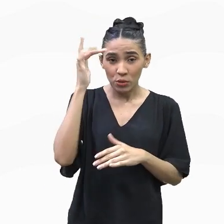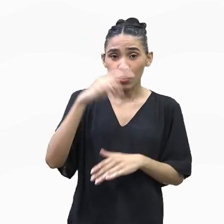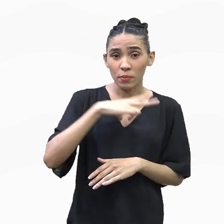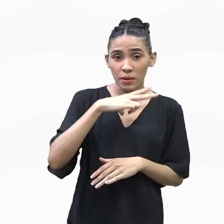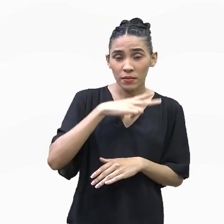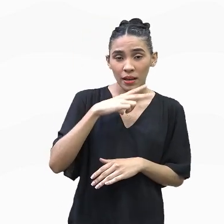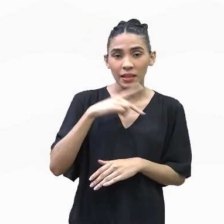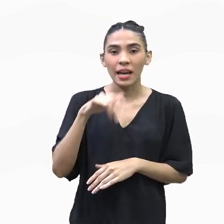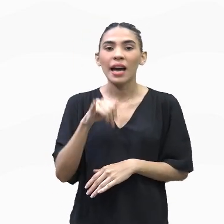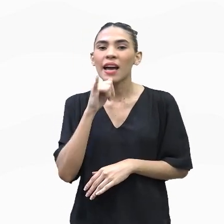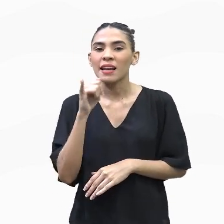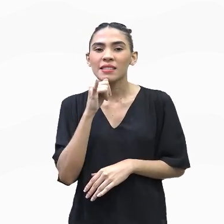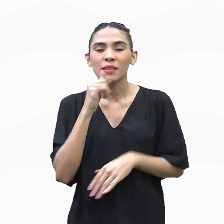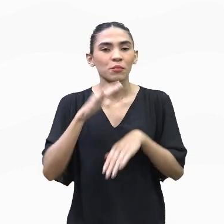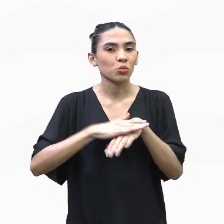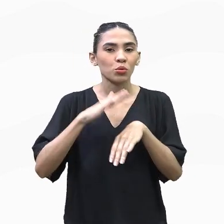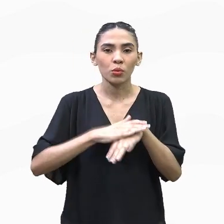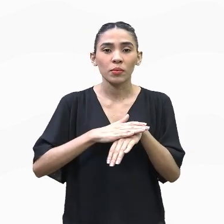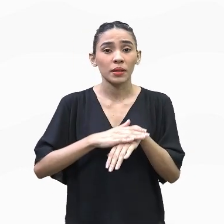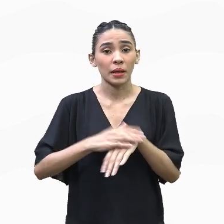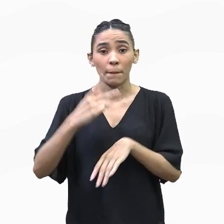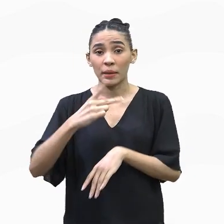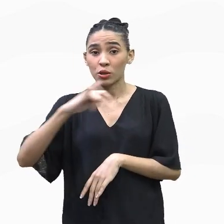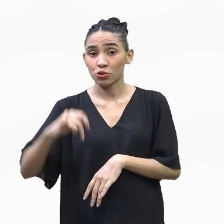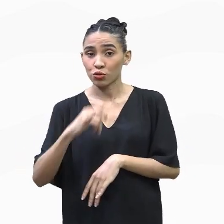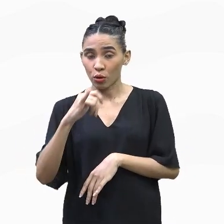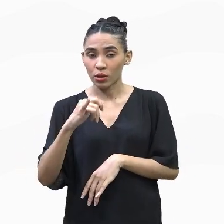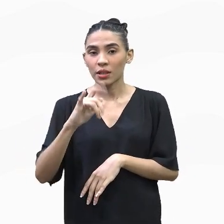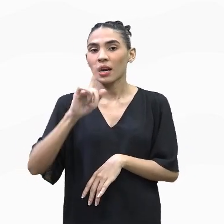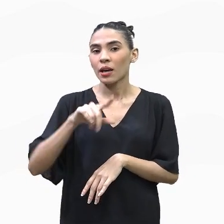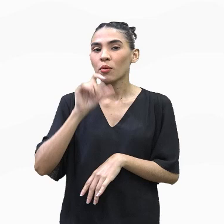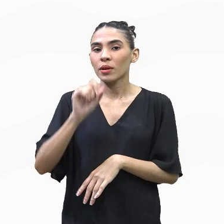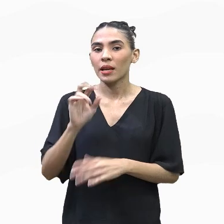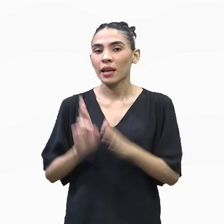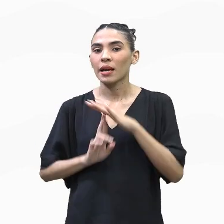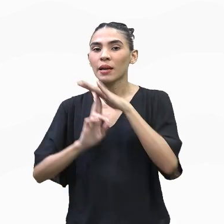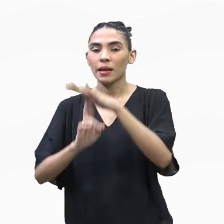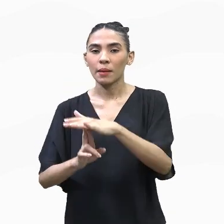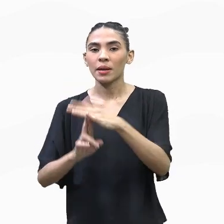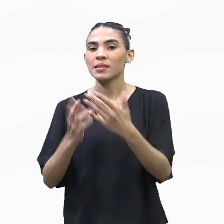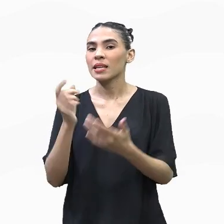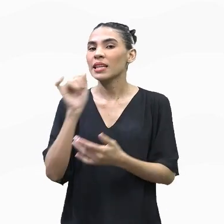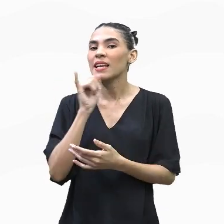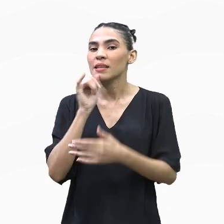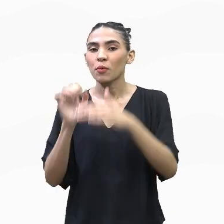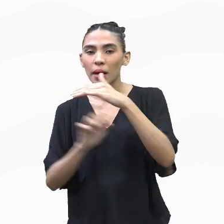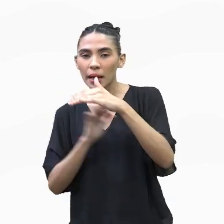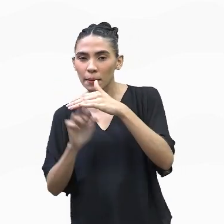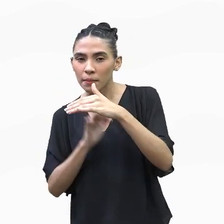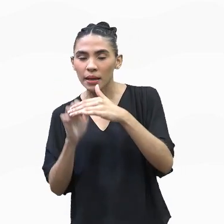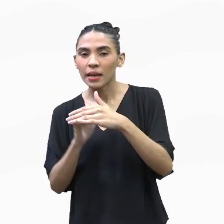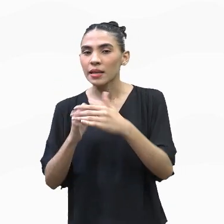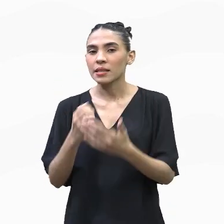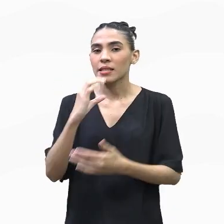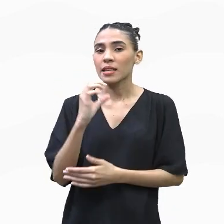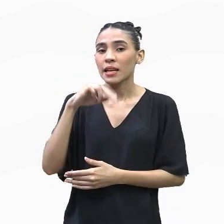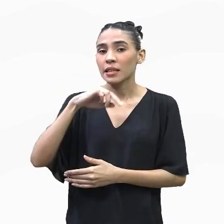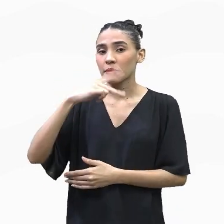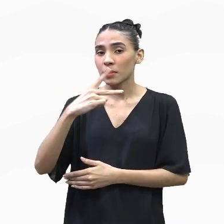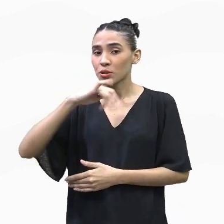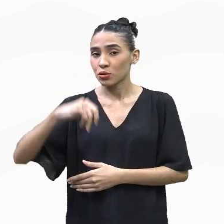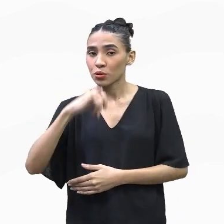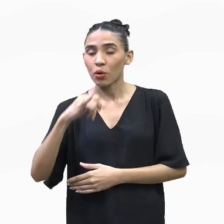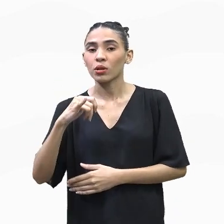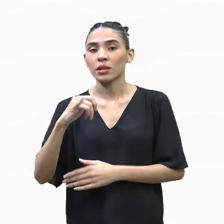é o ser em si. E a pessoa jurídica é quando ela é representada por uma empresa, por um CNPJ, por